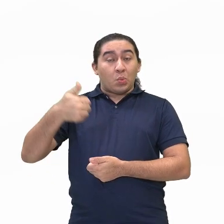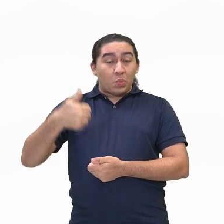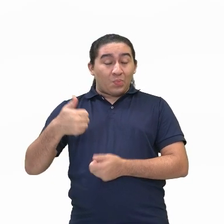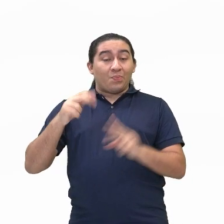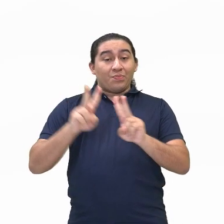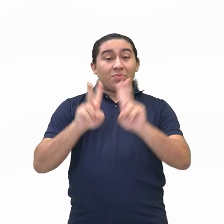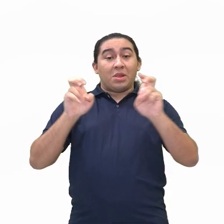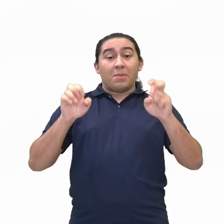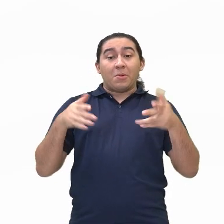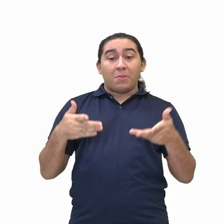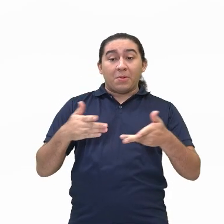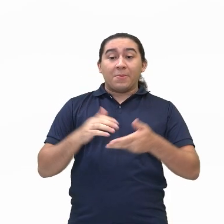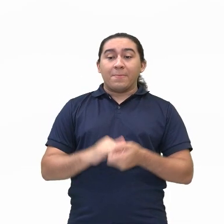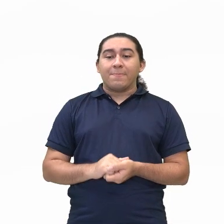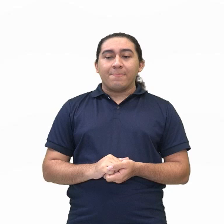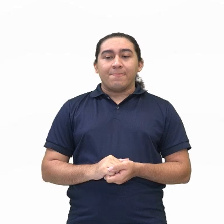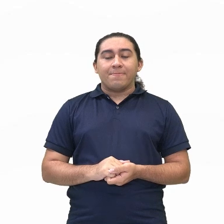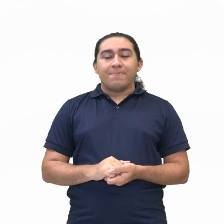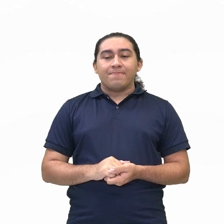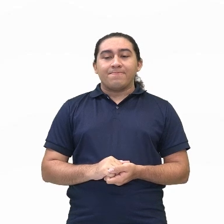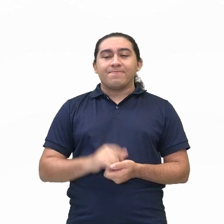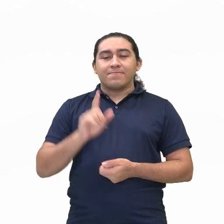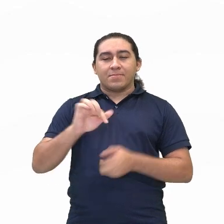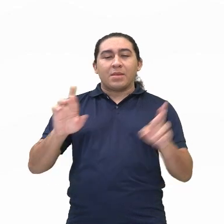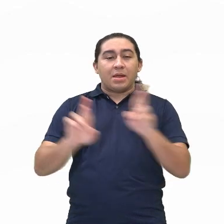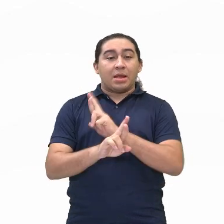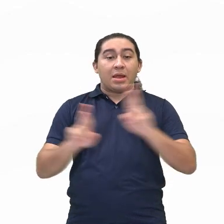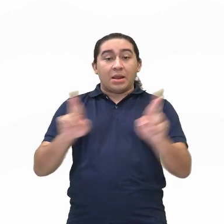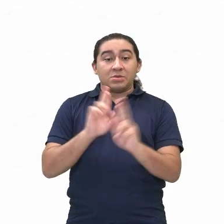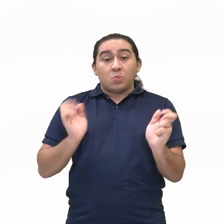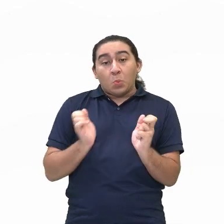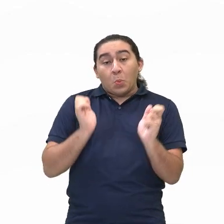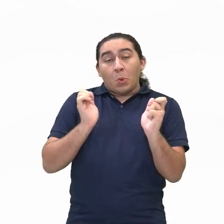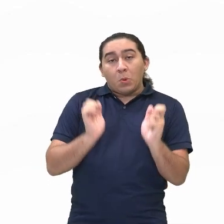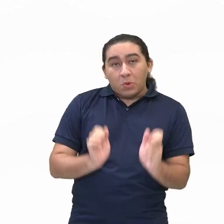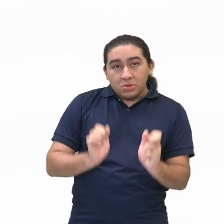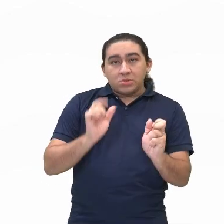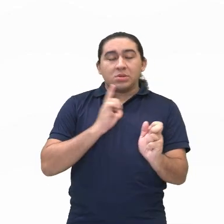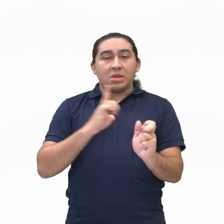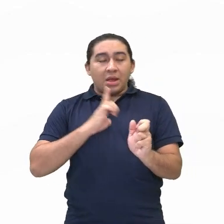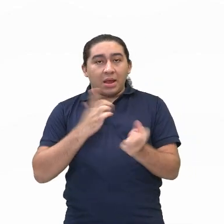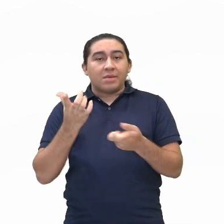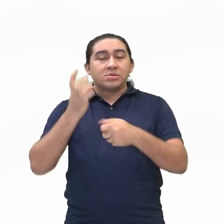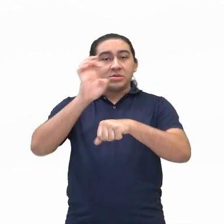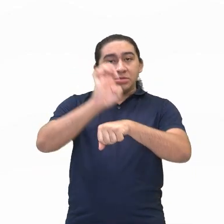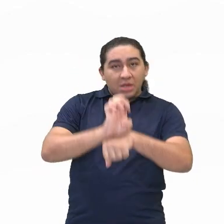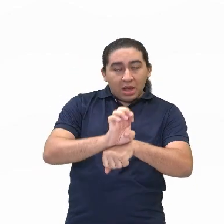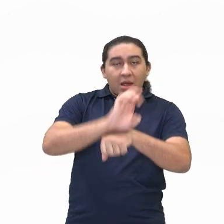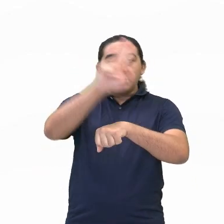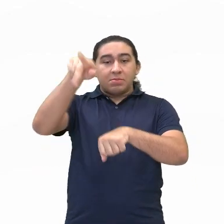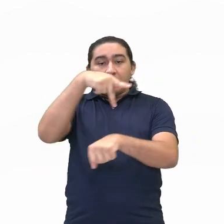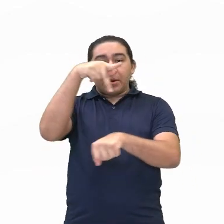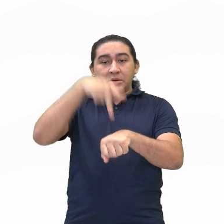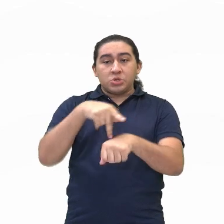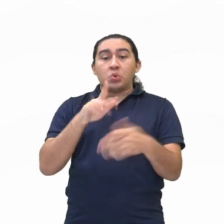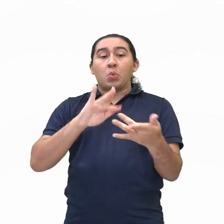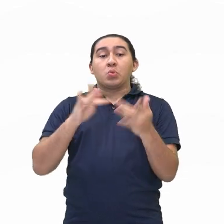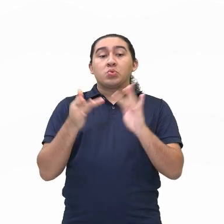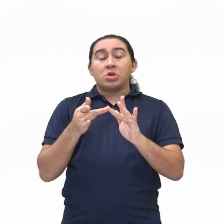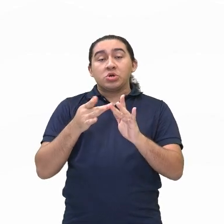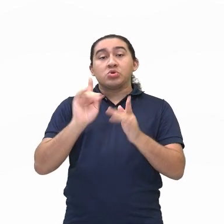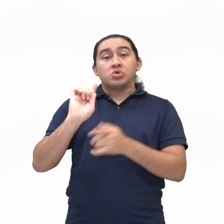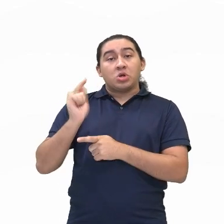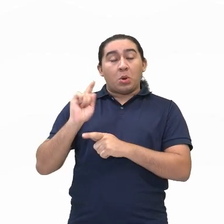de conhecimento. Relações de poder entre os Estados-nações no contexto